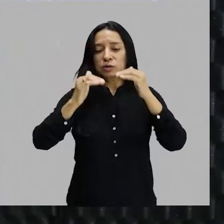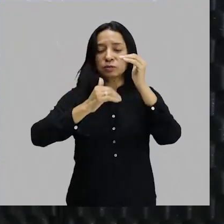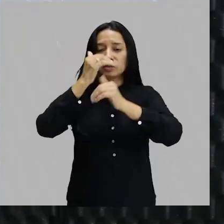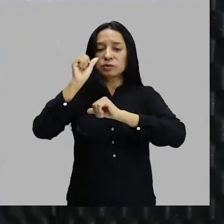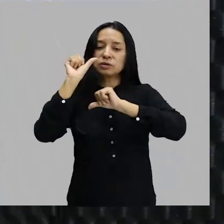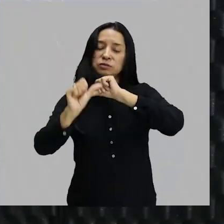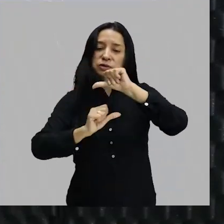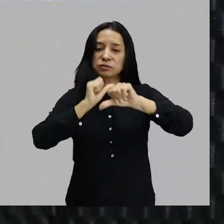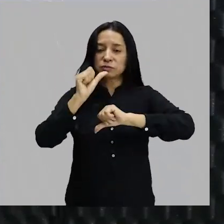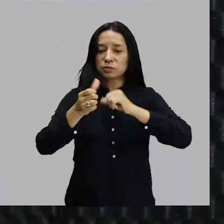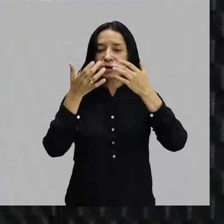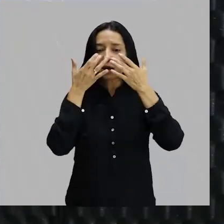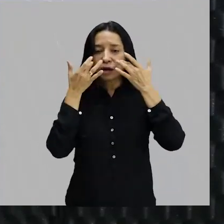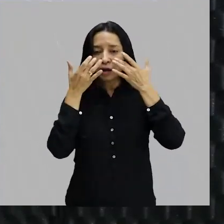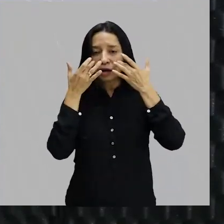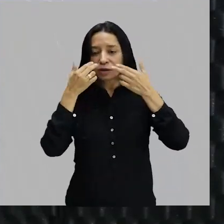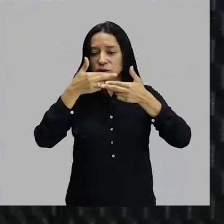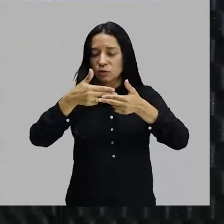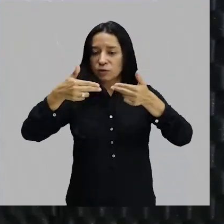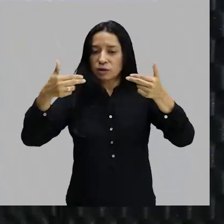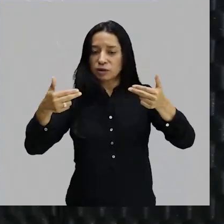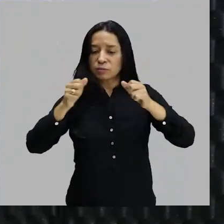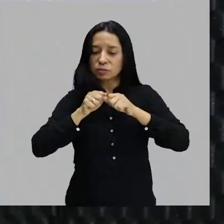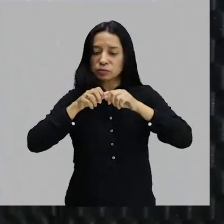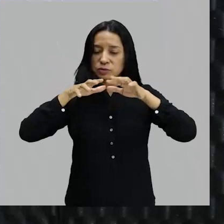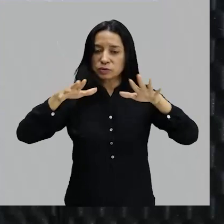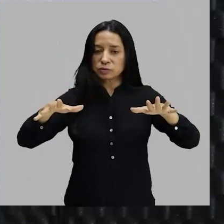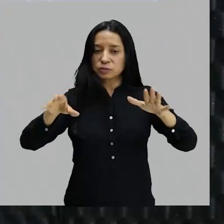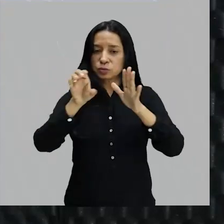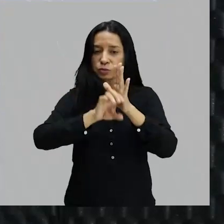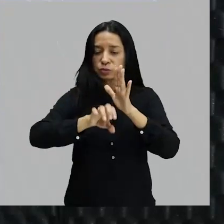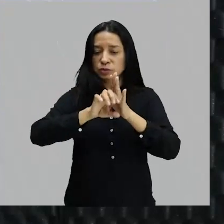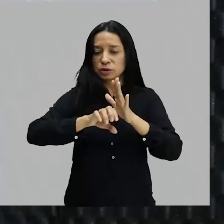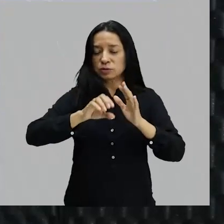onde a arte é o mecanismo de expansão